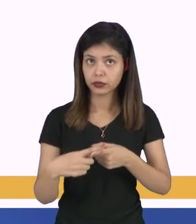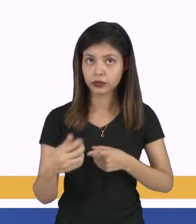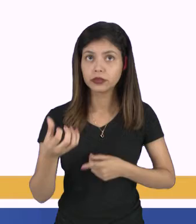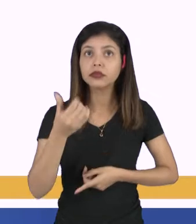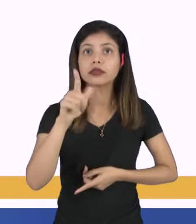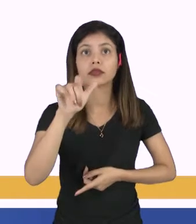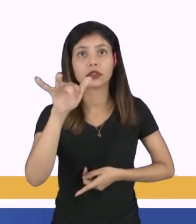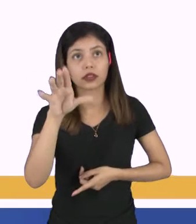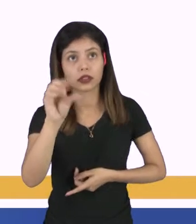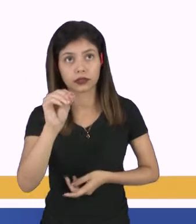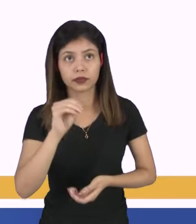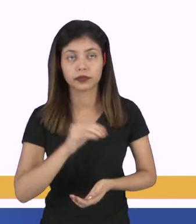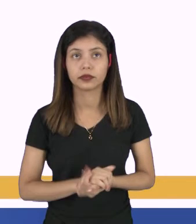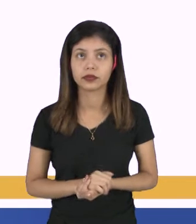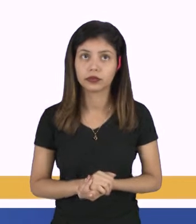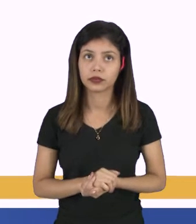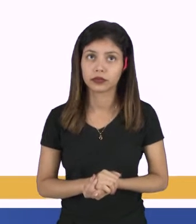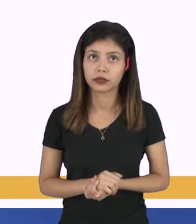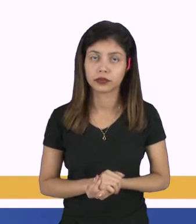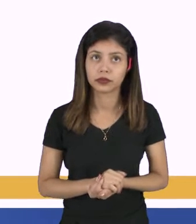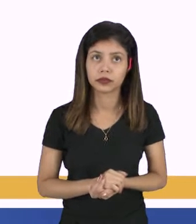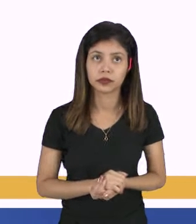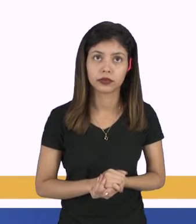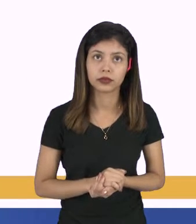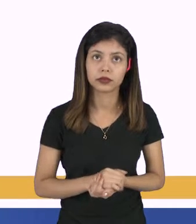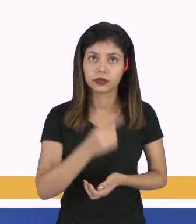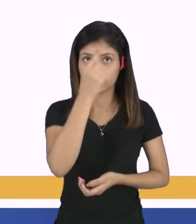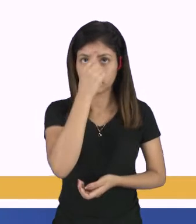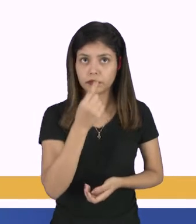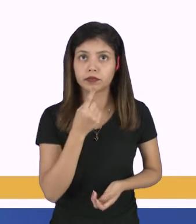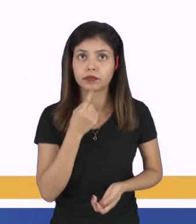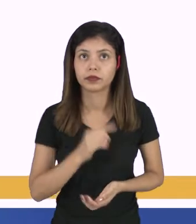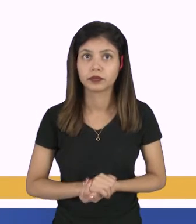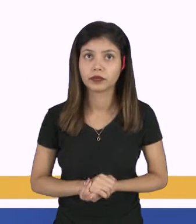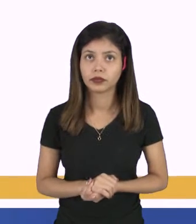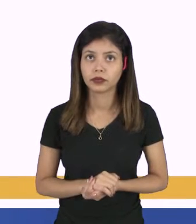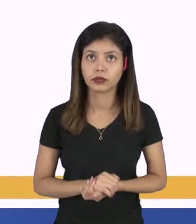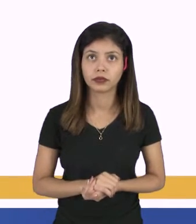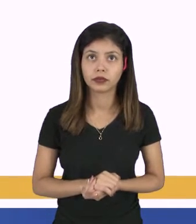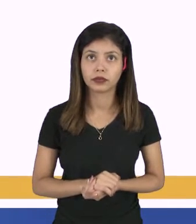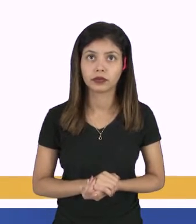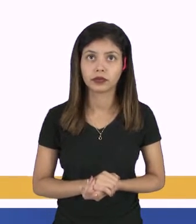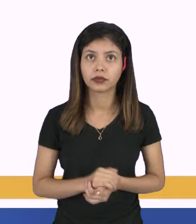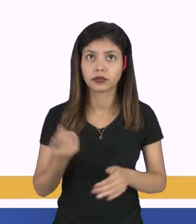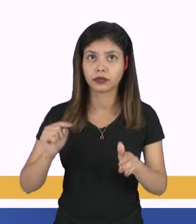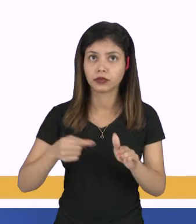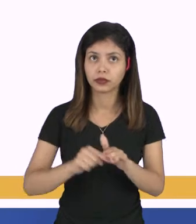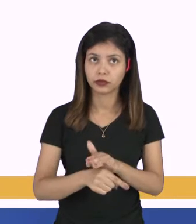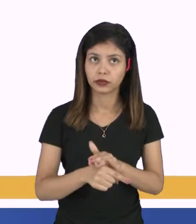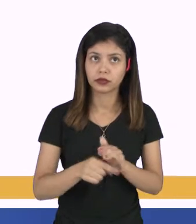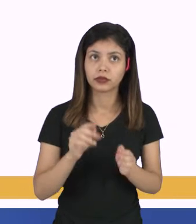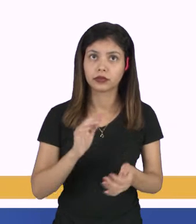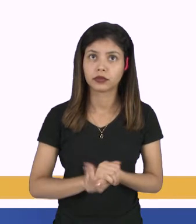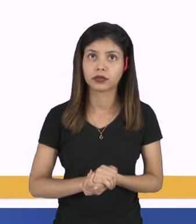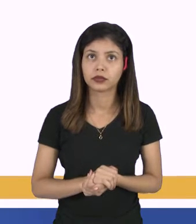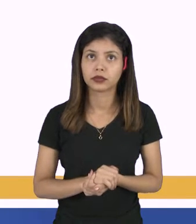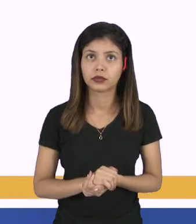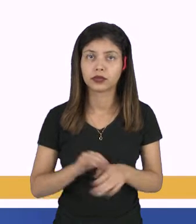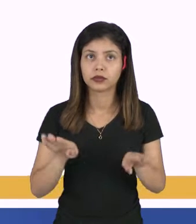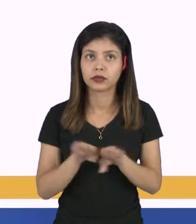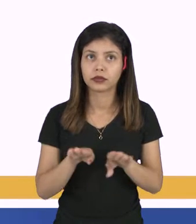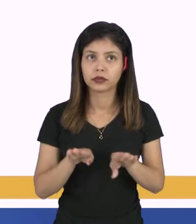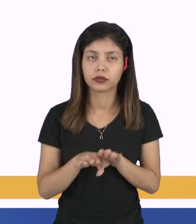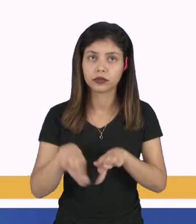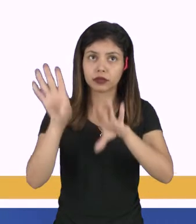são lados do octógono, são lados da figura, e não entram na definição de diagonal.